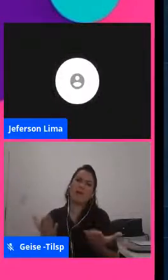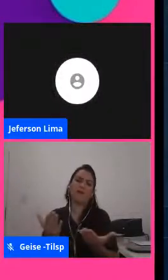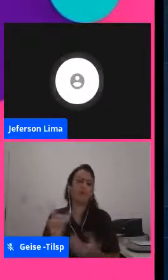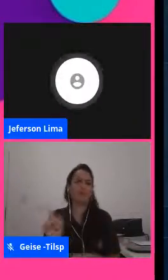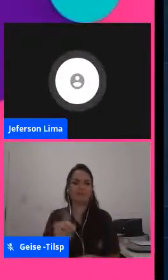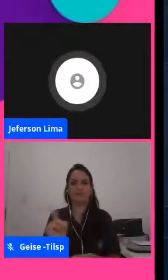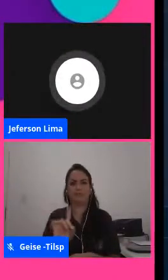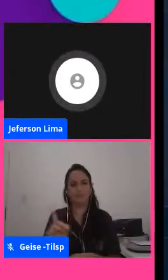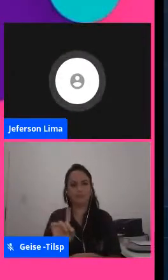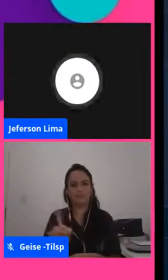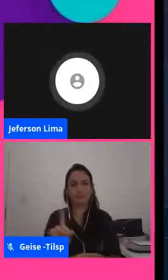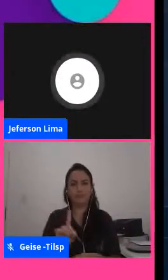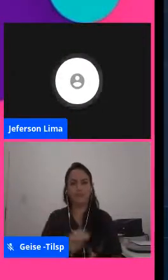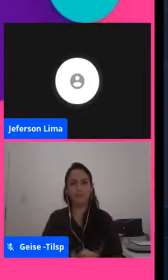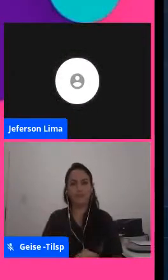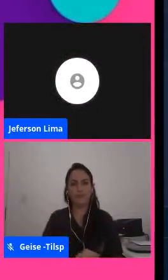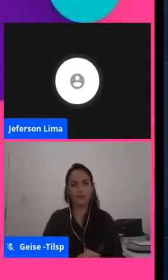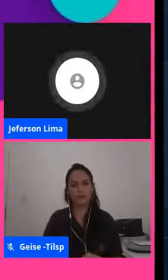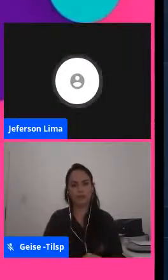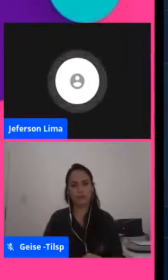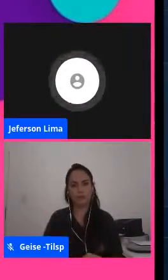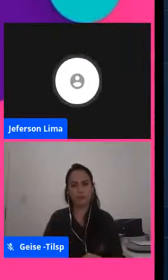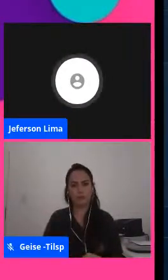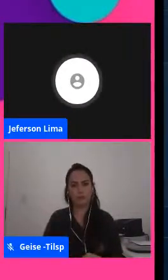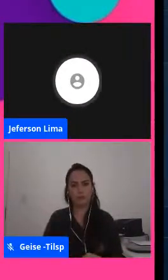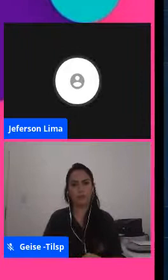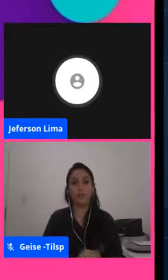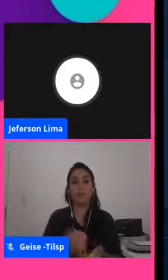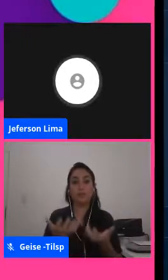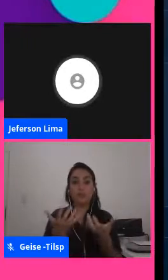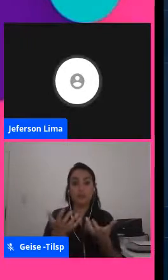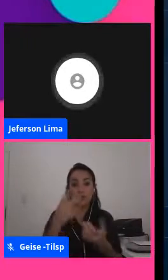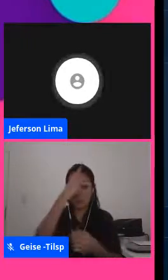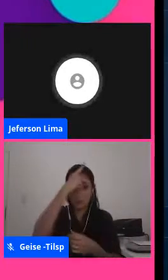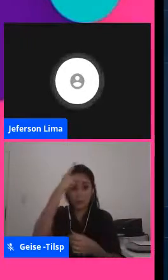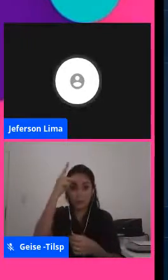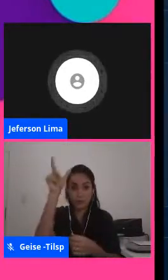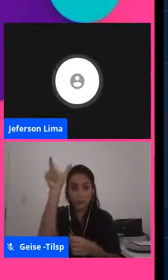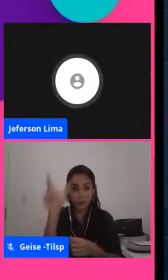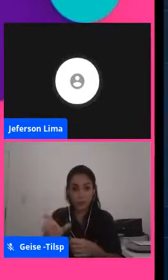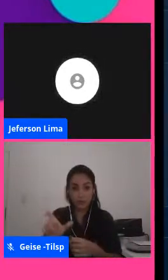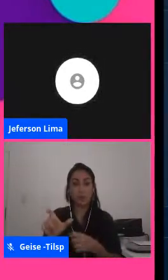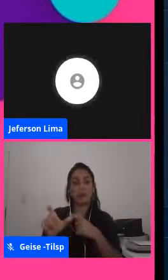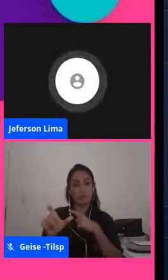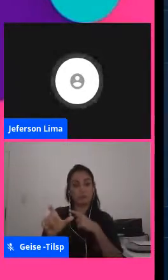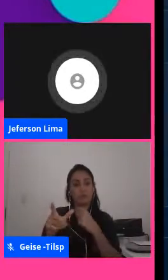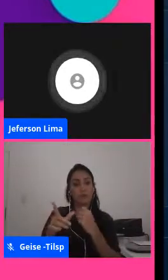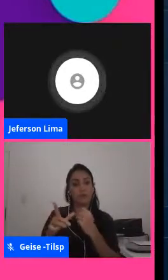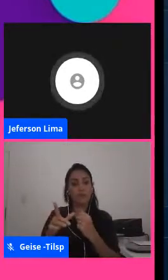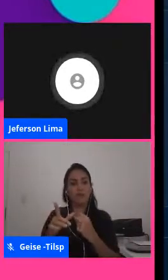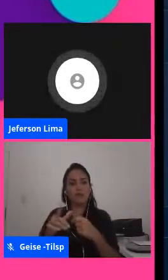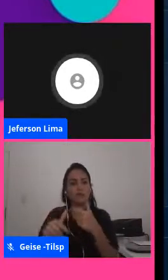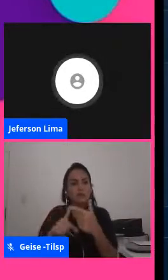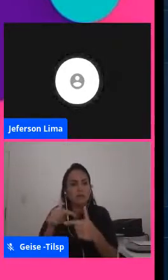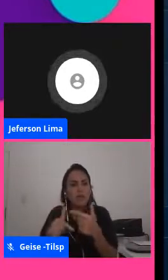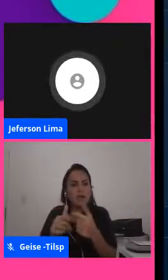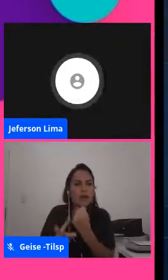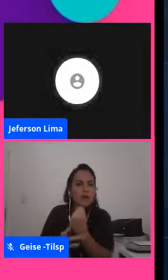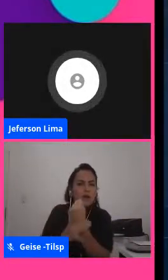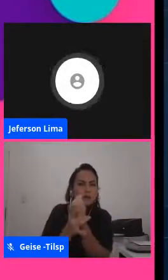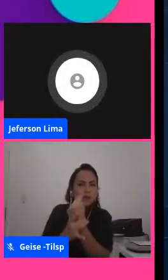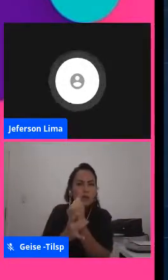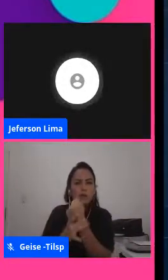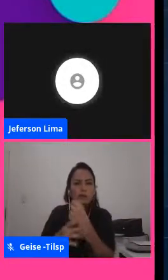aí, não. O que a gente quer fazer é o seguinte: a gente quer que alguém lide com a segurança mais complexa e que a segurança mais simples, só